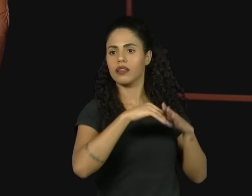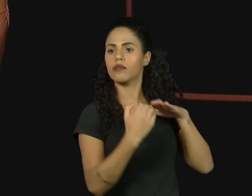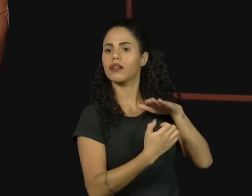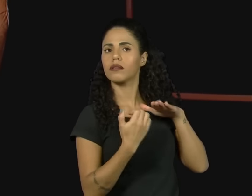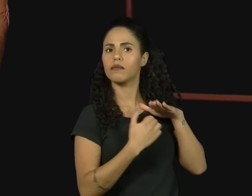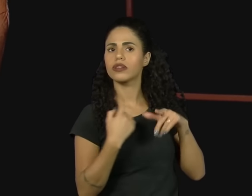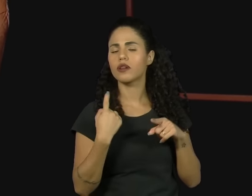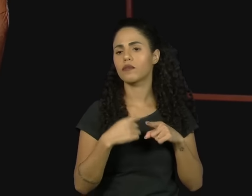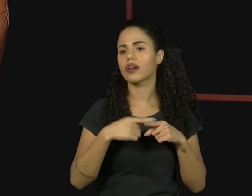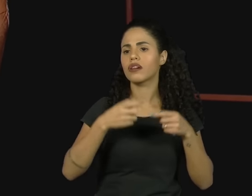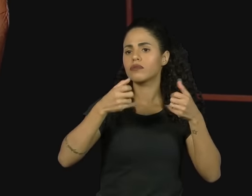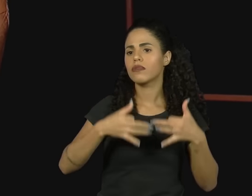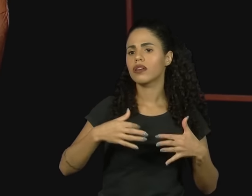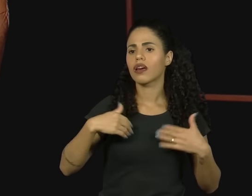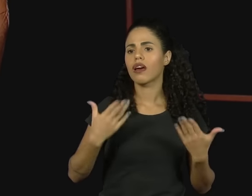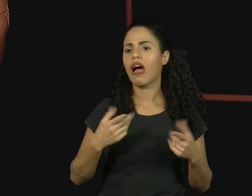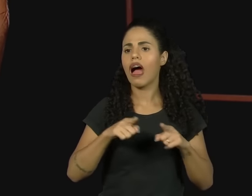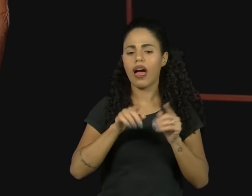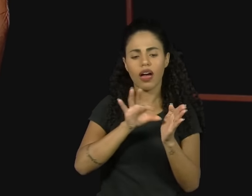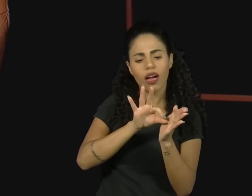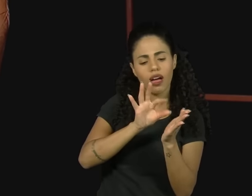porque eu disse, que pena que as revistas